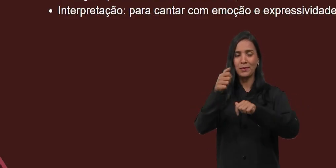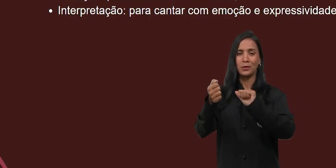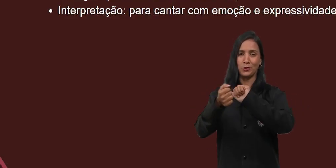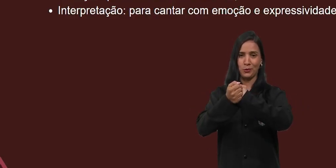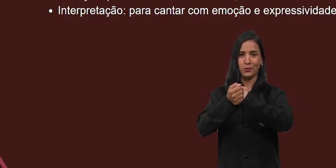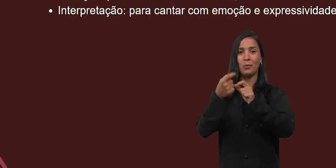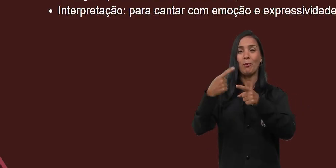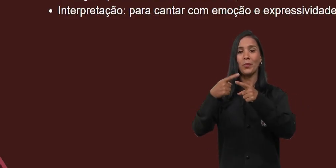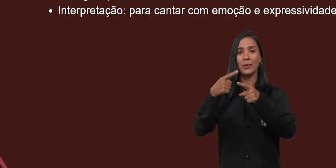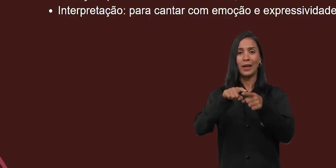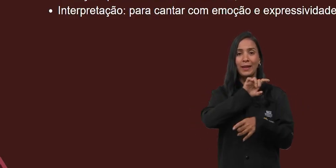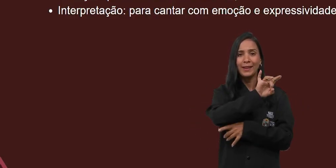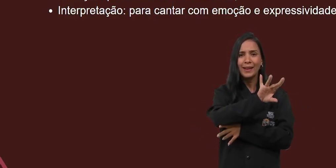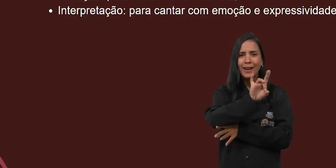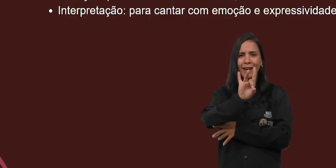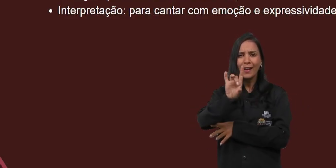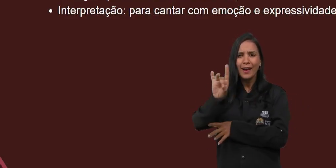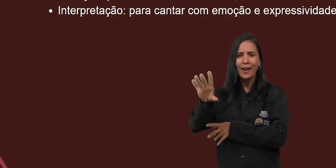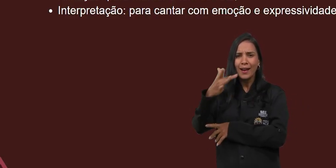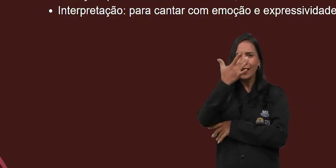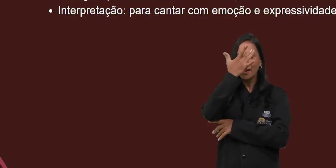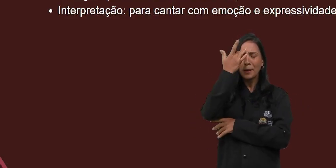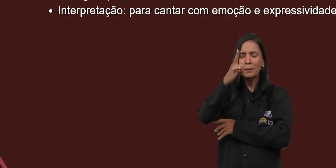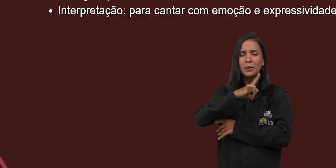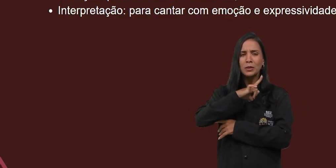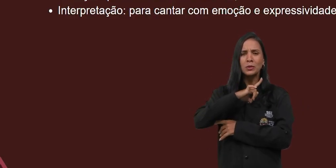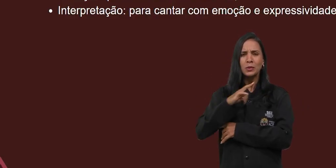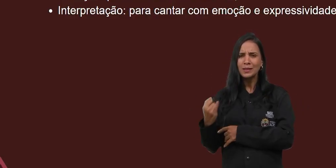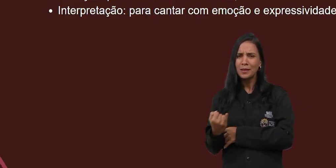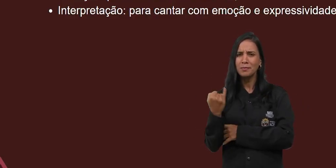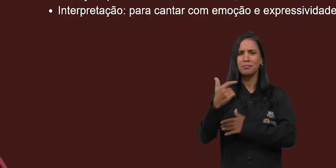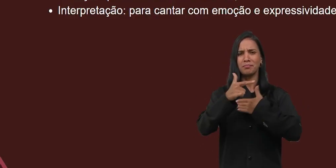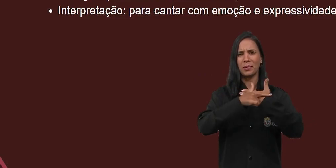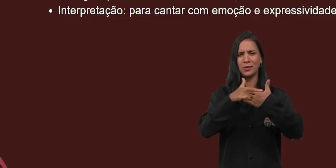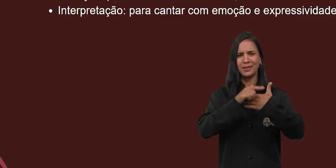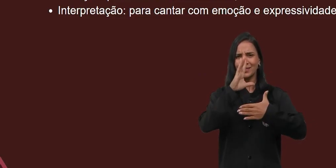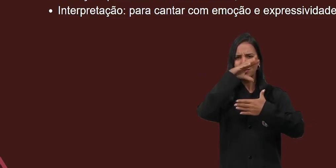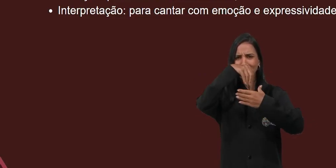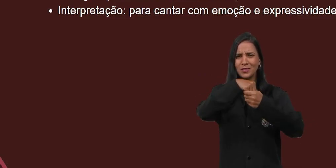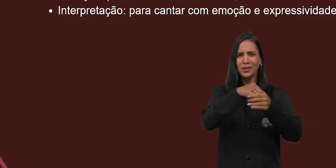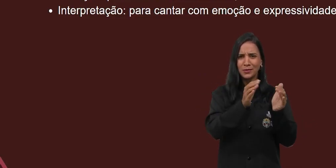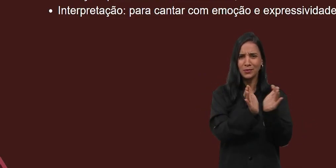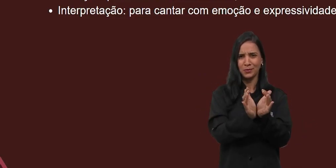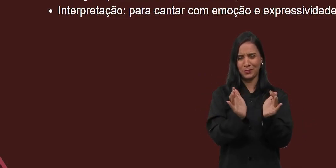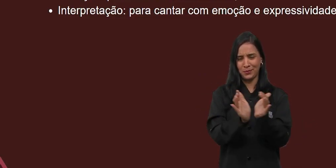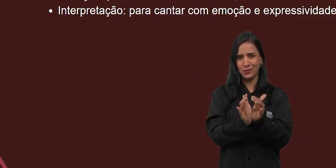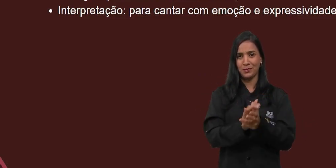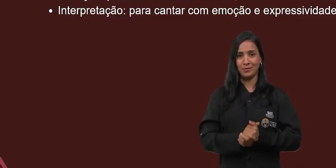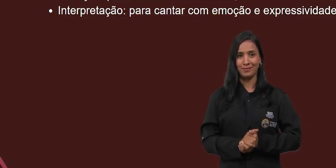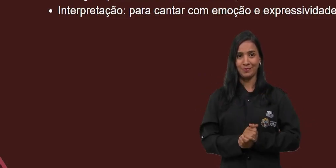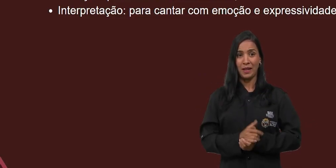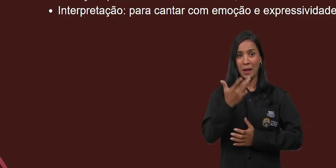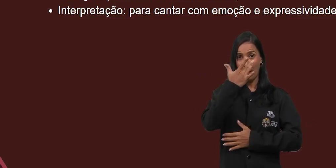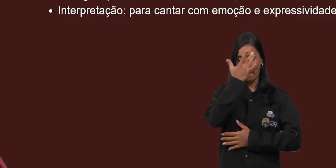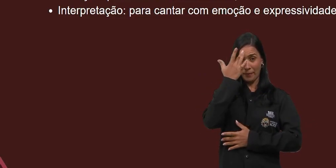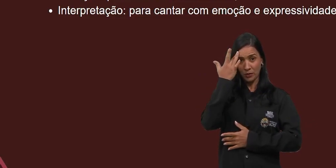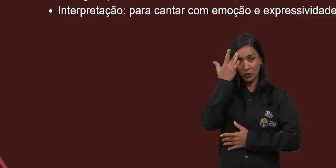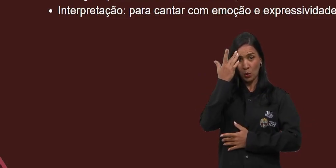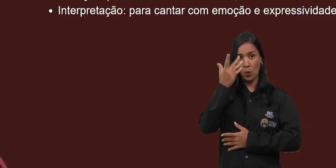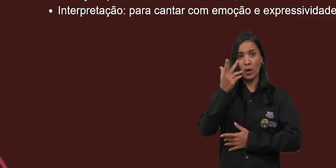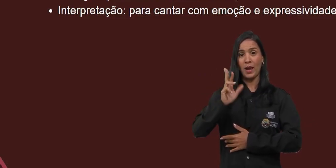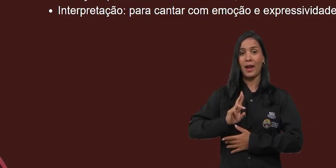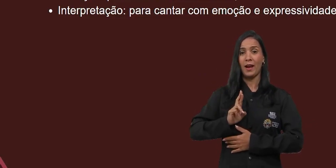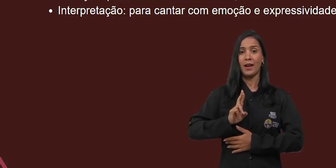papel importante dentro do conjunto. E aí vamos ver a função do regente. O